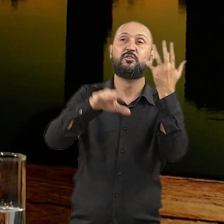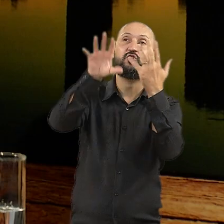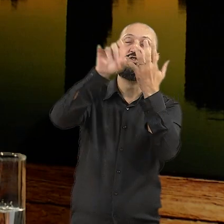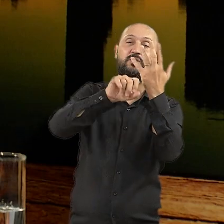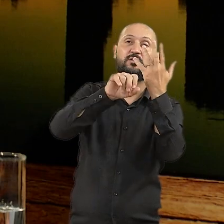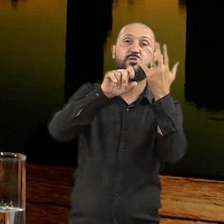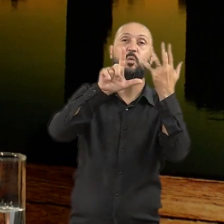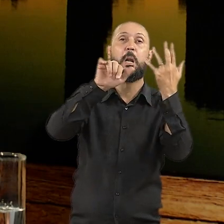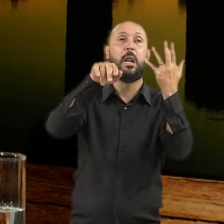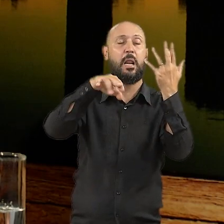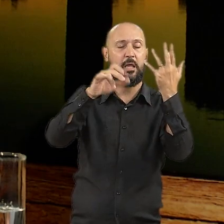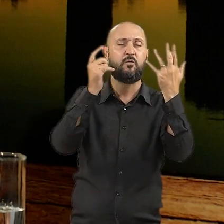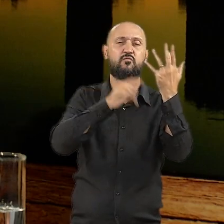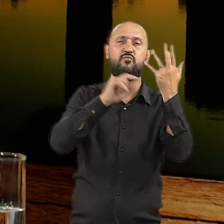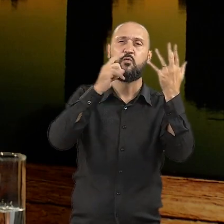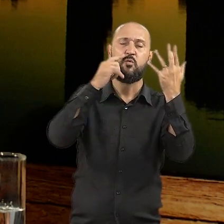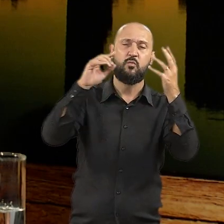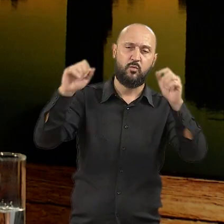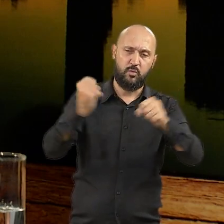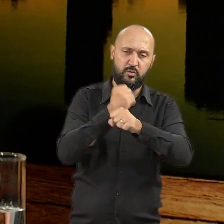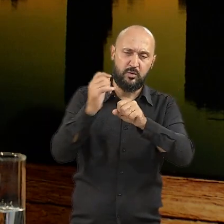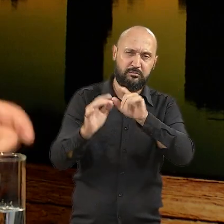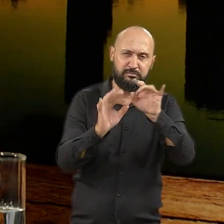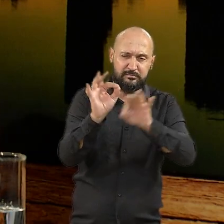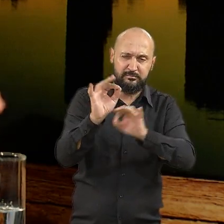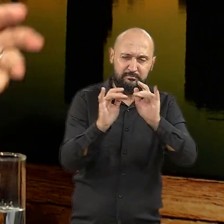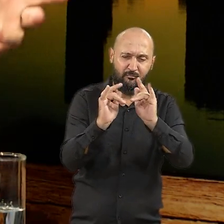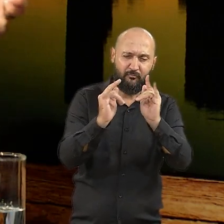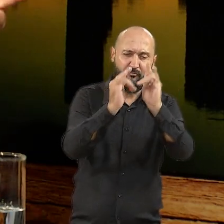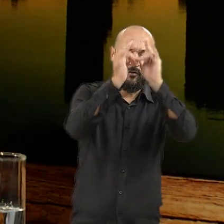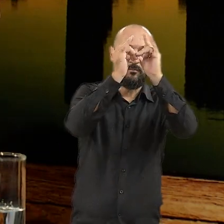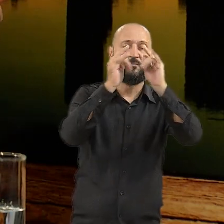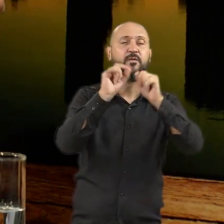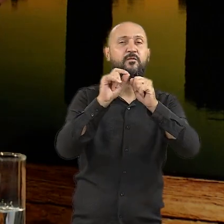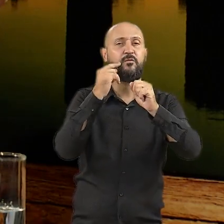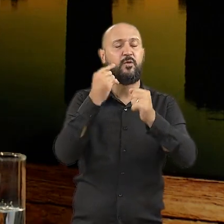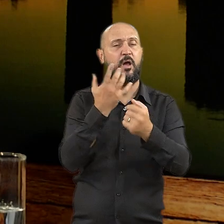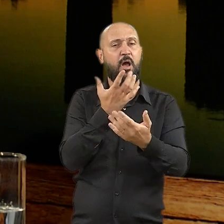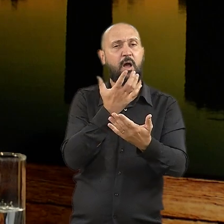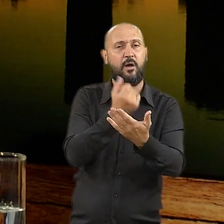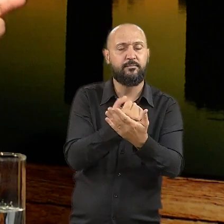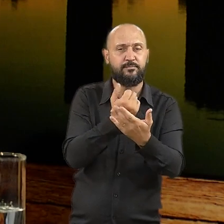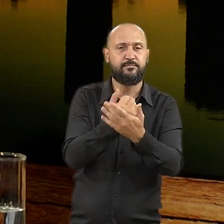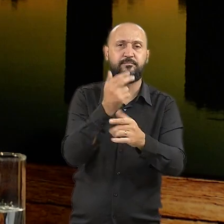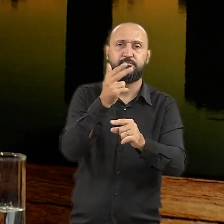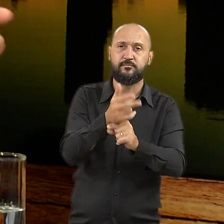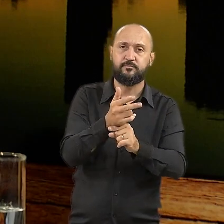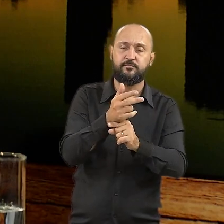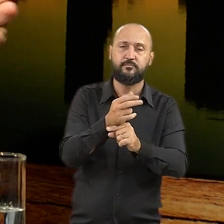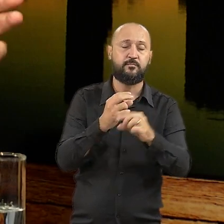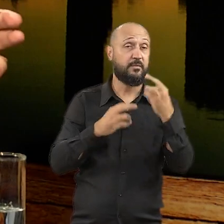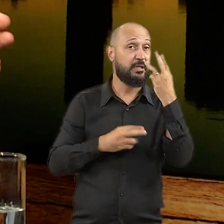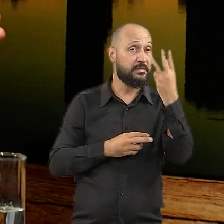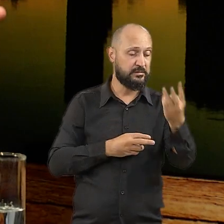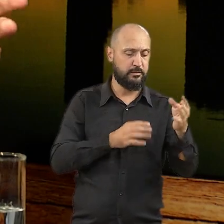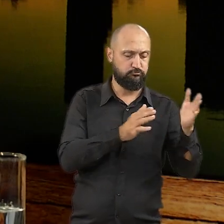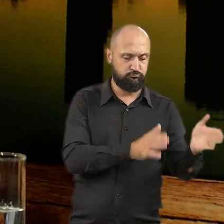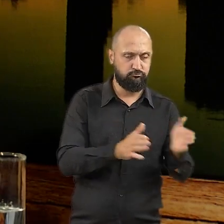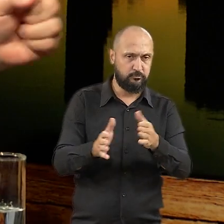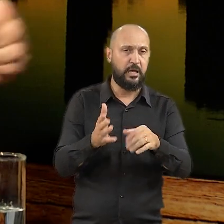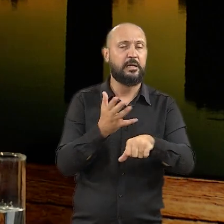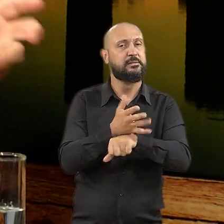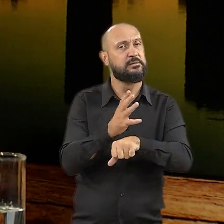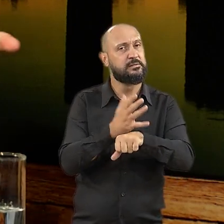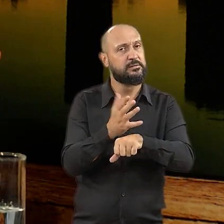perdia o link. Depois arrumaram uma torre e tal. Mas aí o que eu fiz? A gente foi gravando, a gente transmitiu aqui as 3